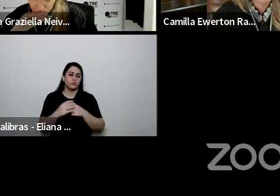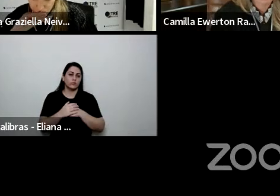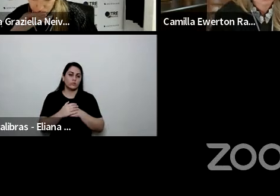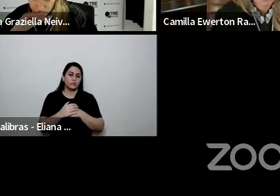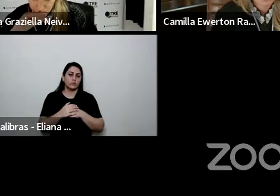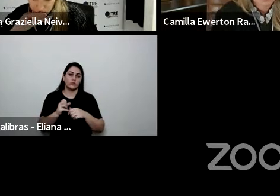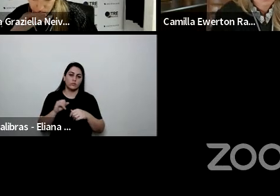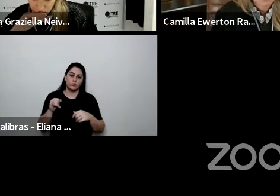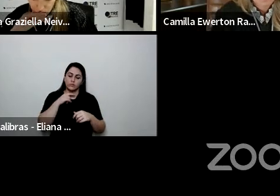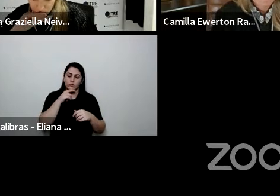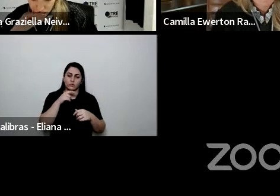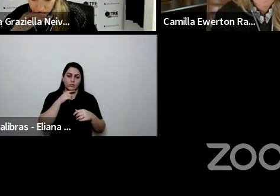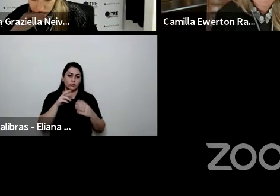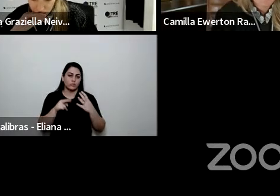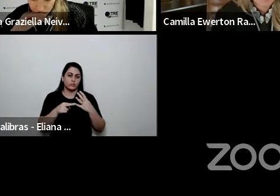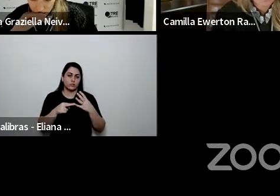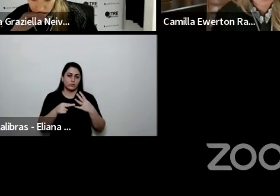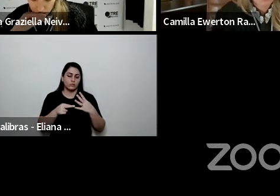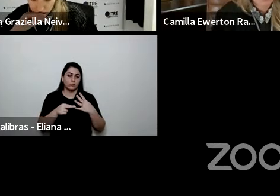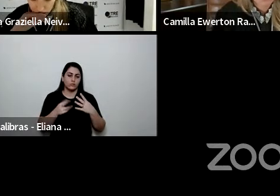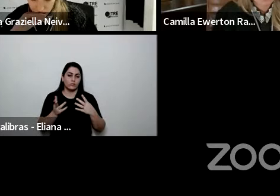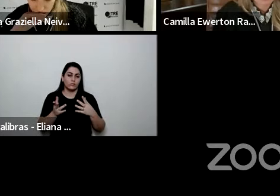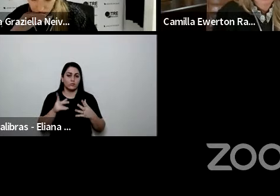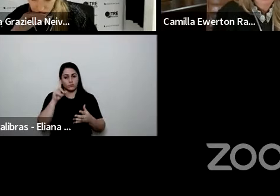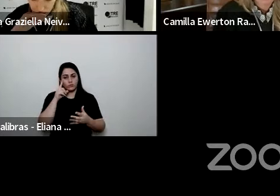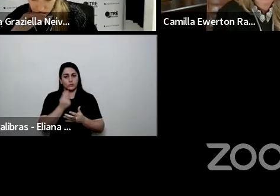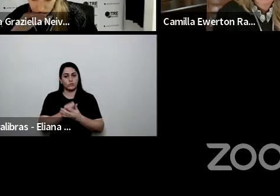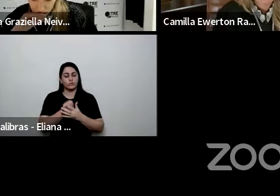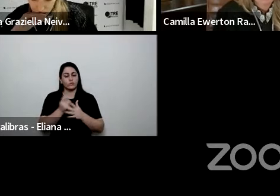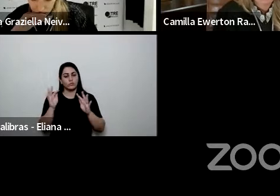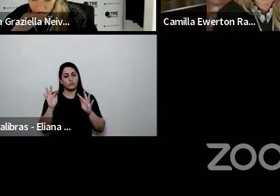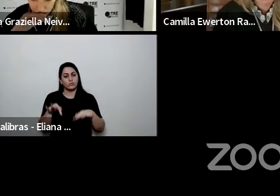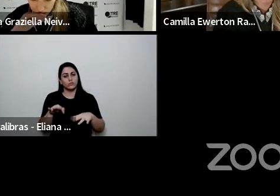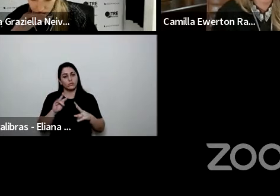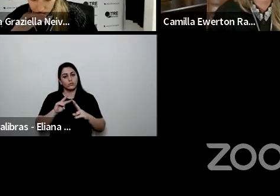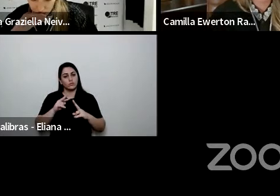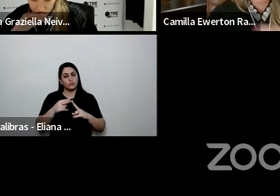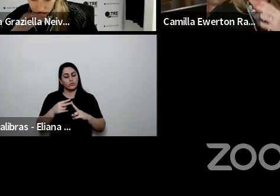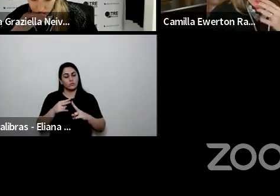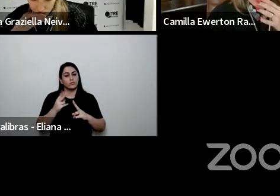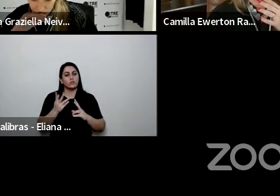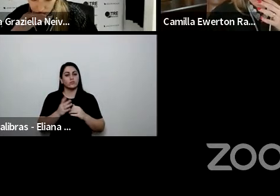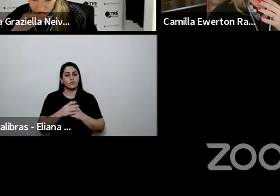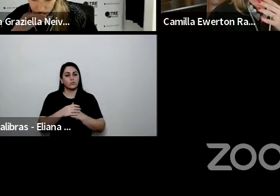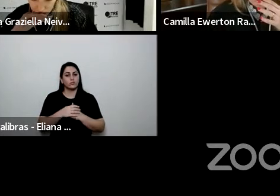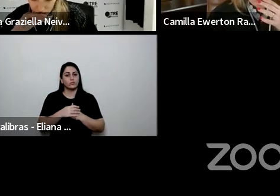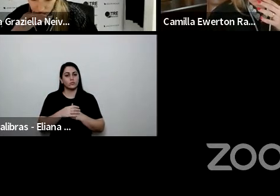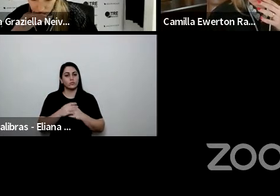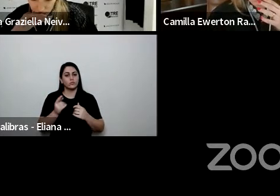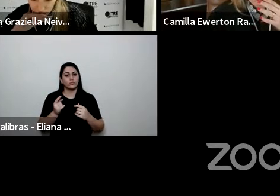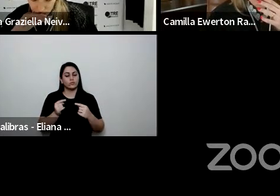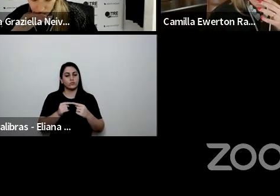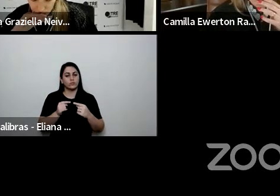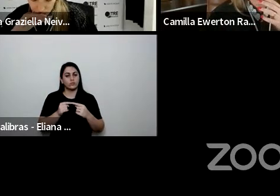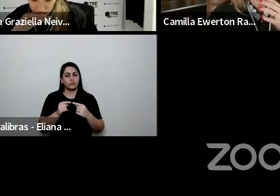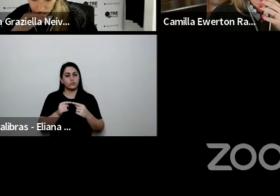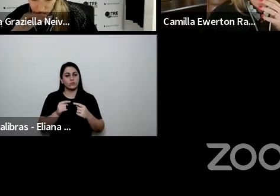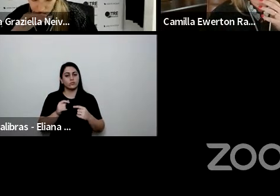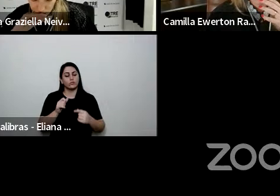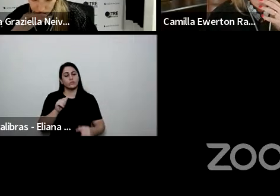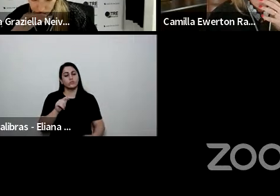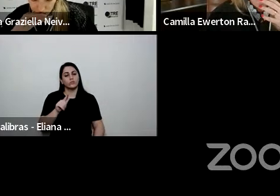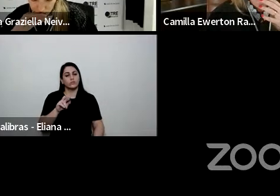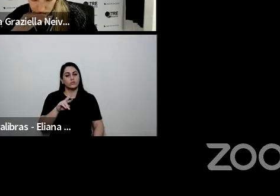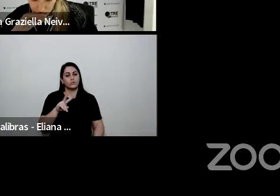possibilidade de recorrer e para o cumprimento de sentença a hipótese expressa para o aviamento do agravo de instrumento